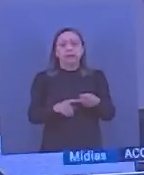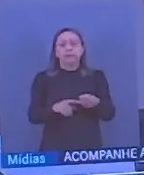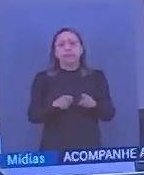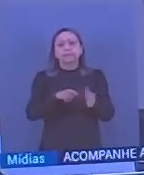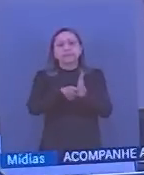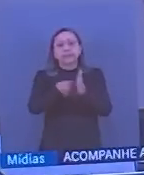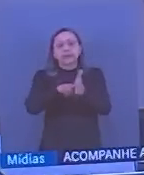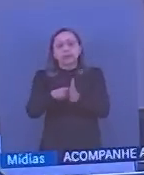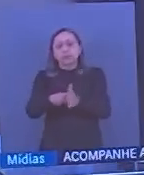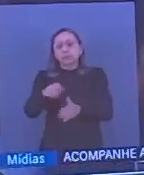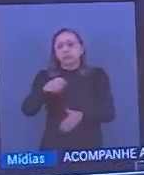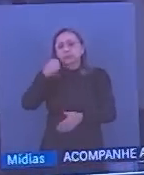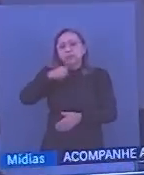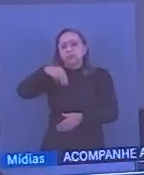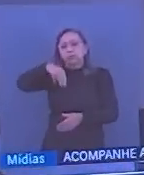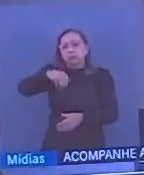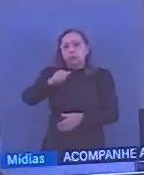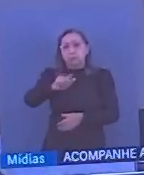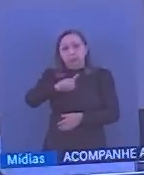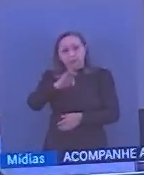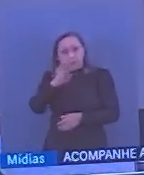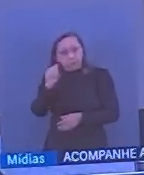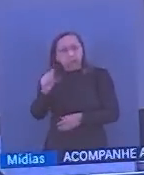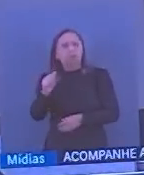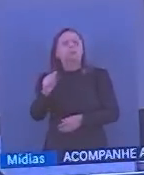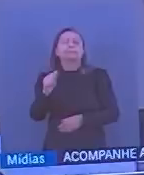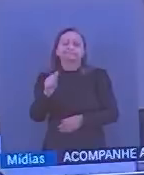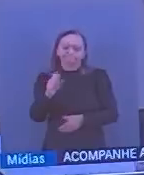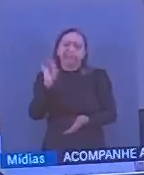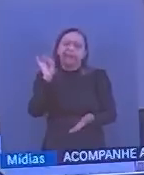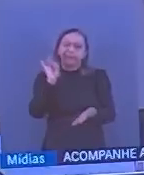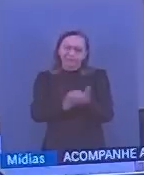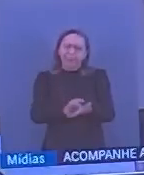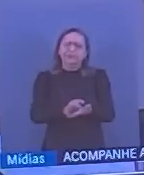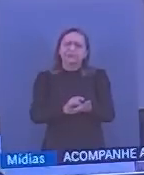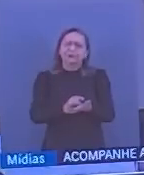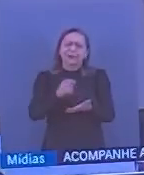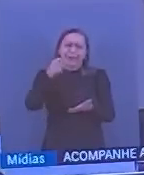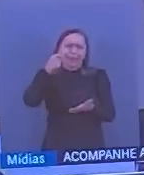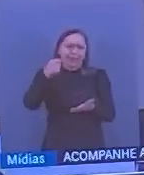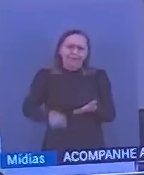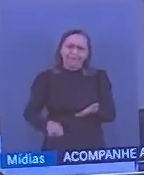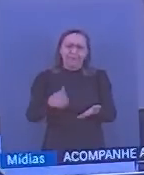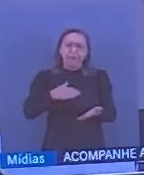preso ou quem vai ter o habeas corpus, quem pode sair da prisão, quem vai ter o processo que anda mais rápido.